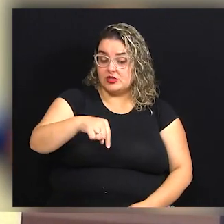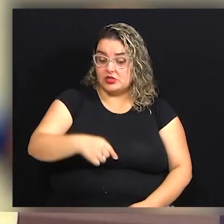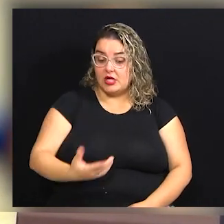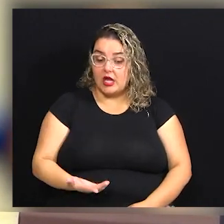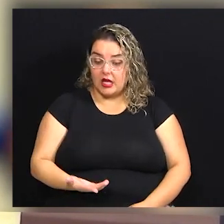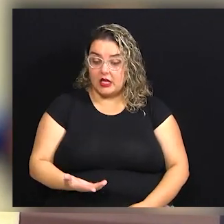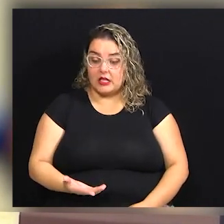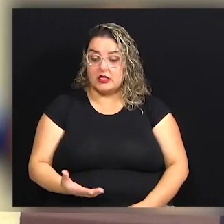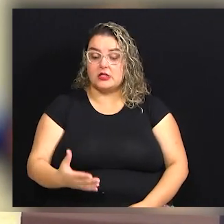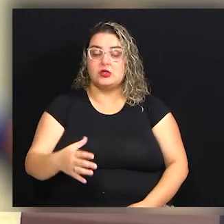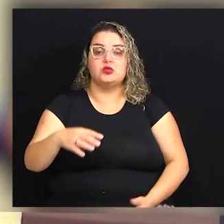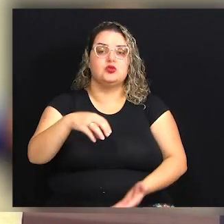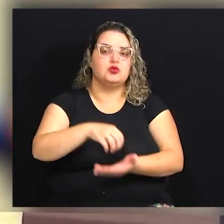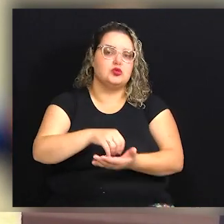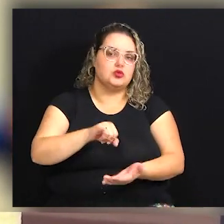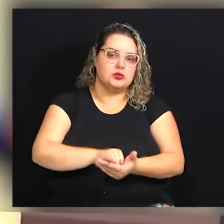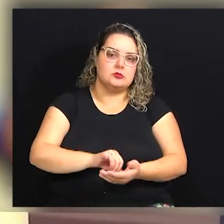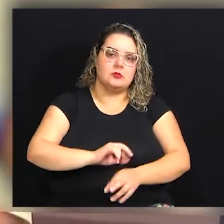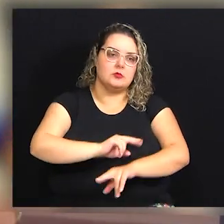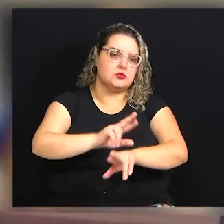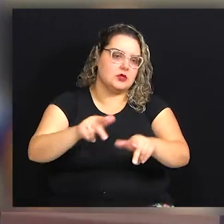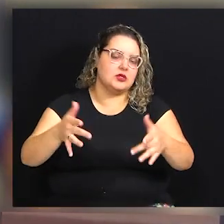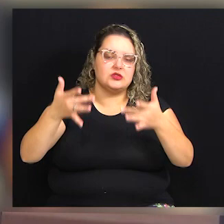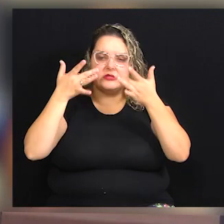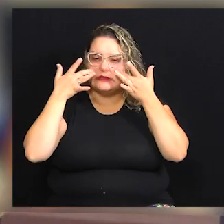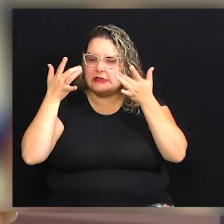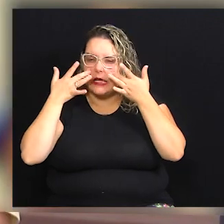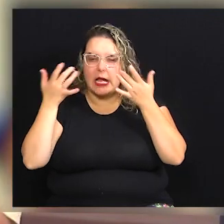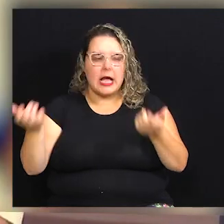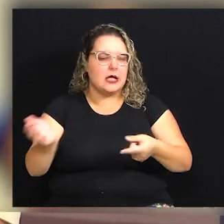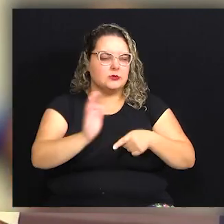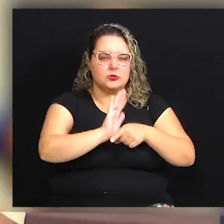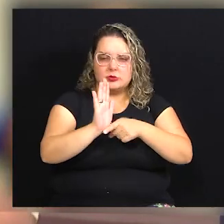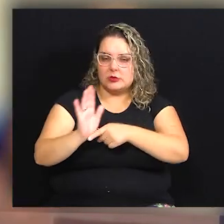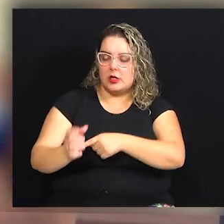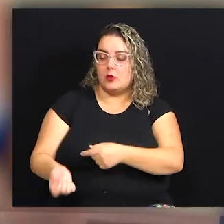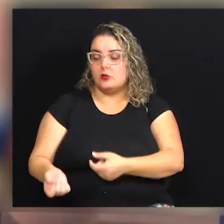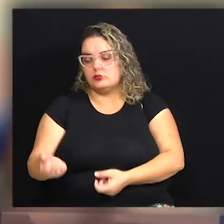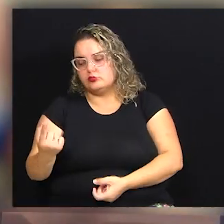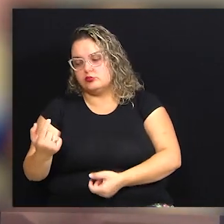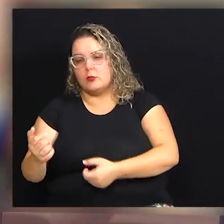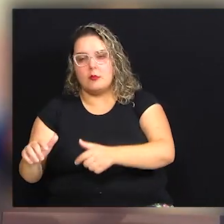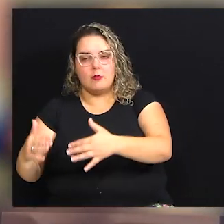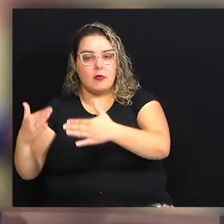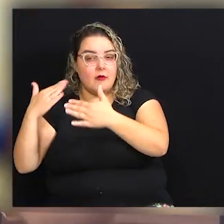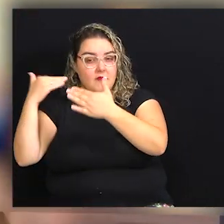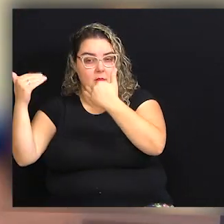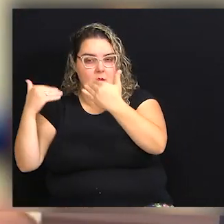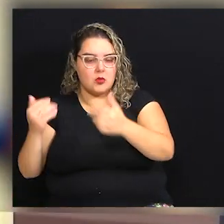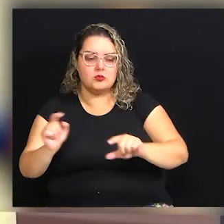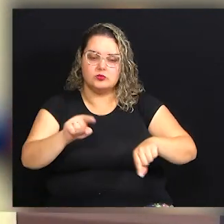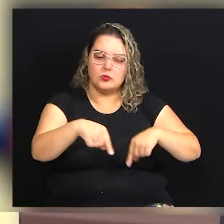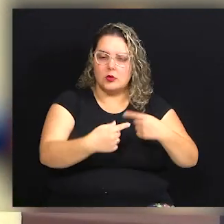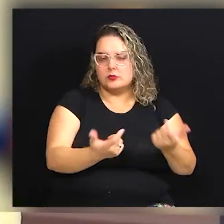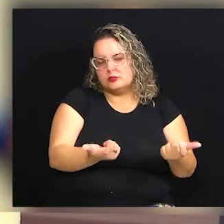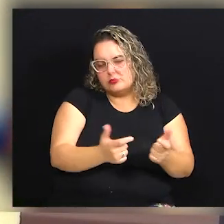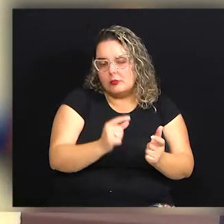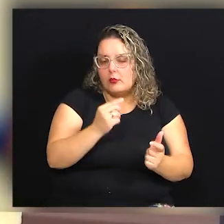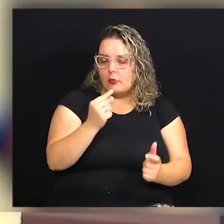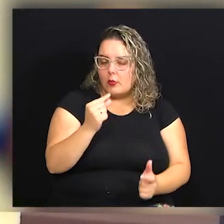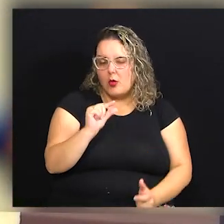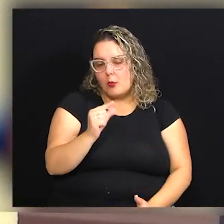teve vários espaços de audiovisual, mais populares, outros menos, que foram sendo